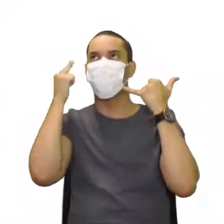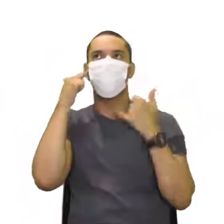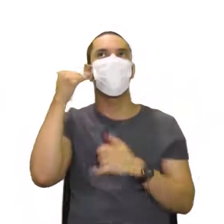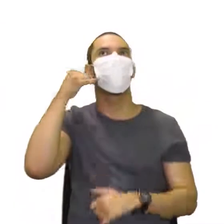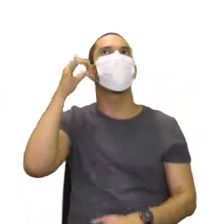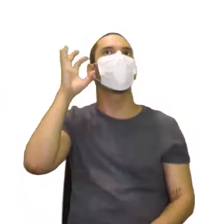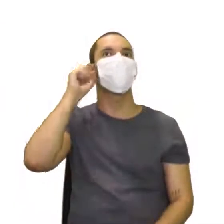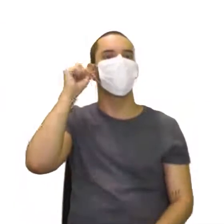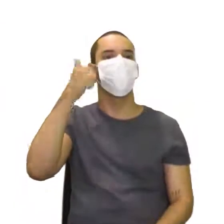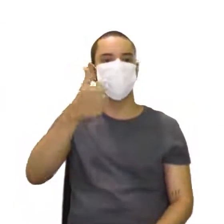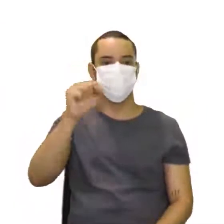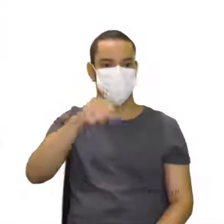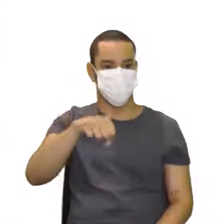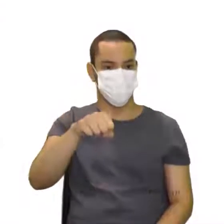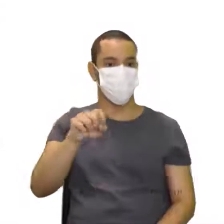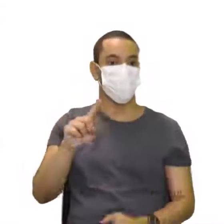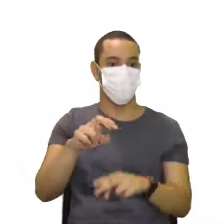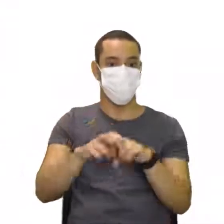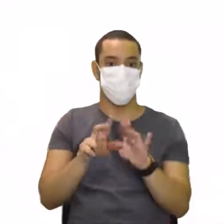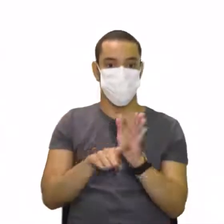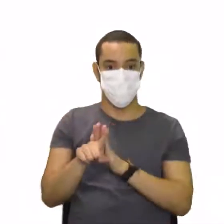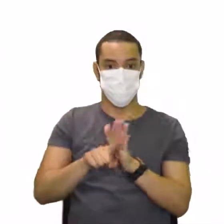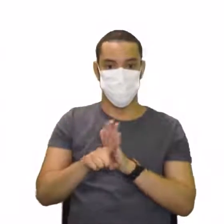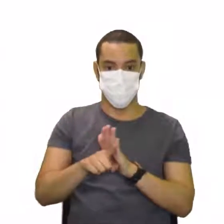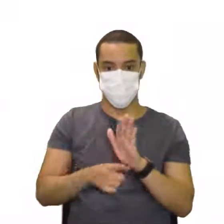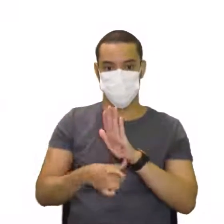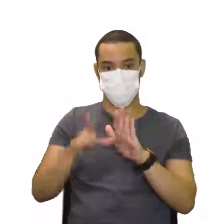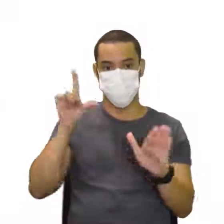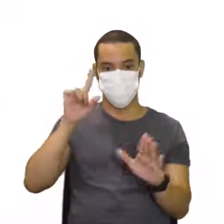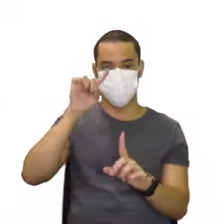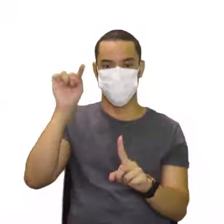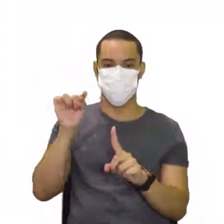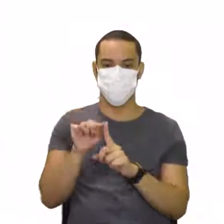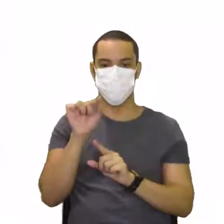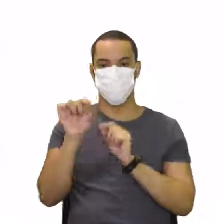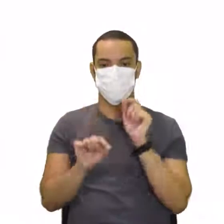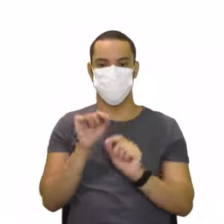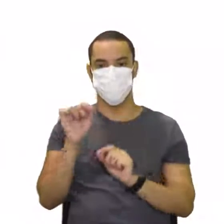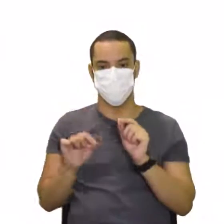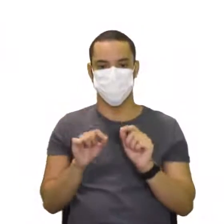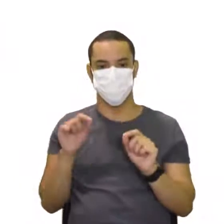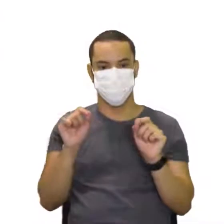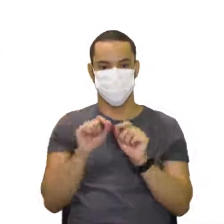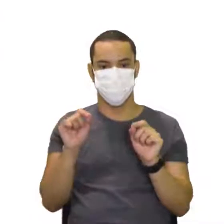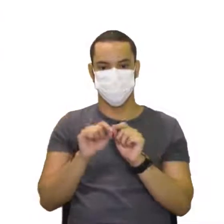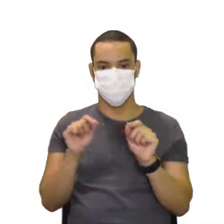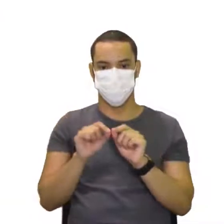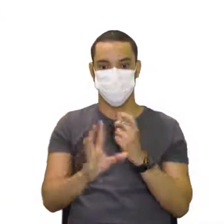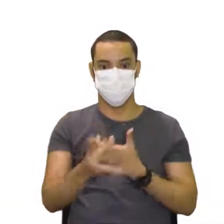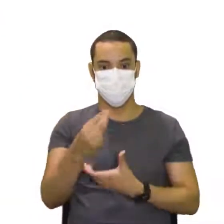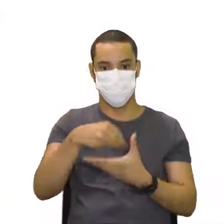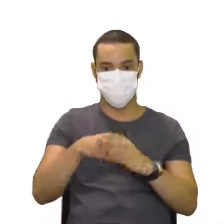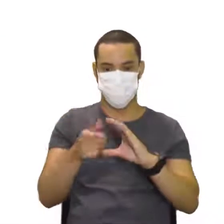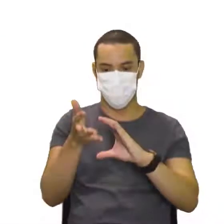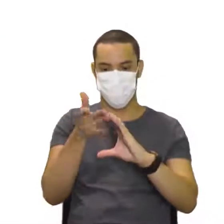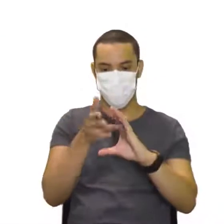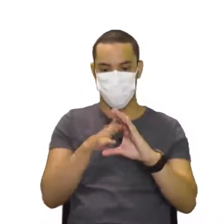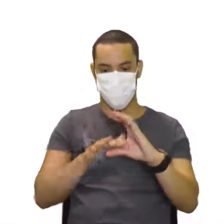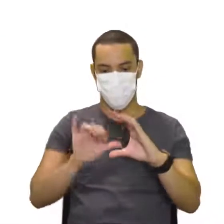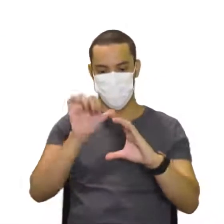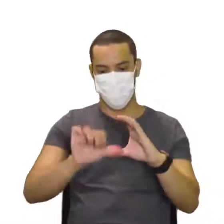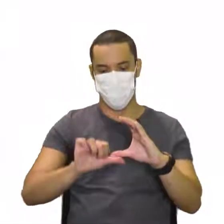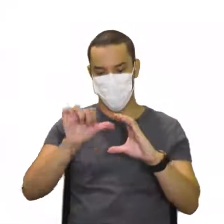pesquisas posteriores tinham como objetivo o desenvolvimento de uma membrana para transformar o som